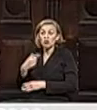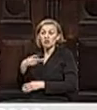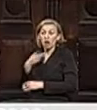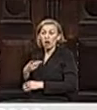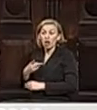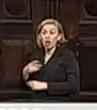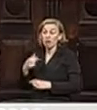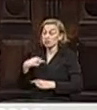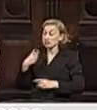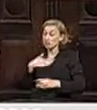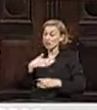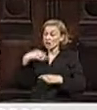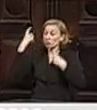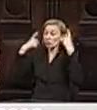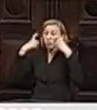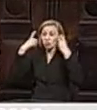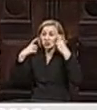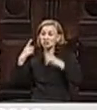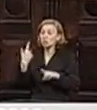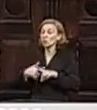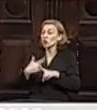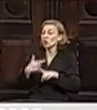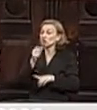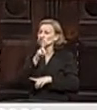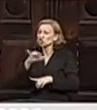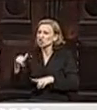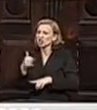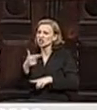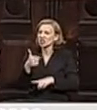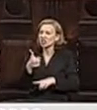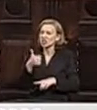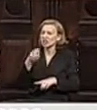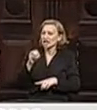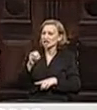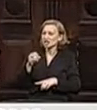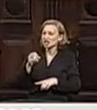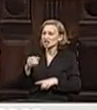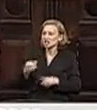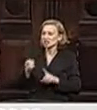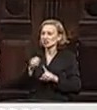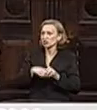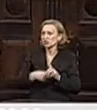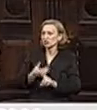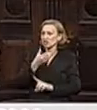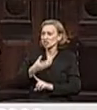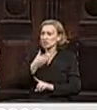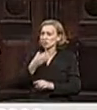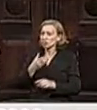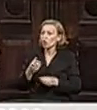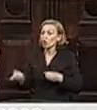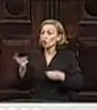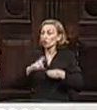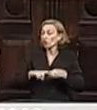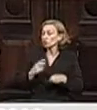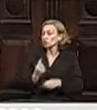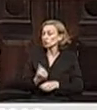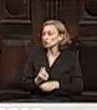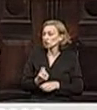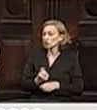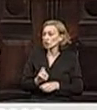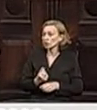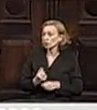de dezembro esse recurso volta para o Caixa Comum da União, não podendo mais